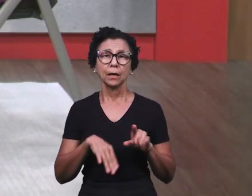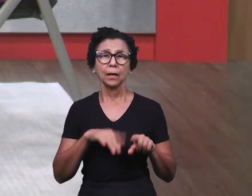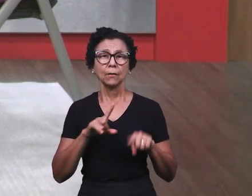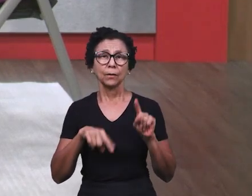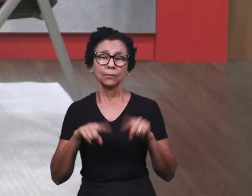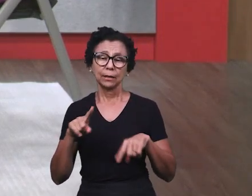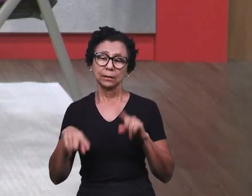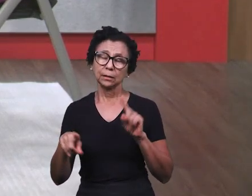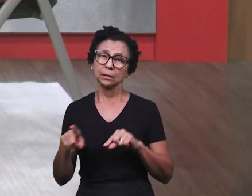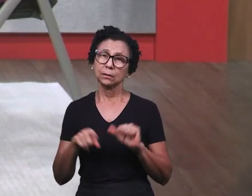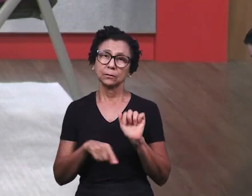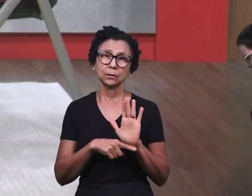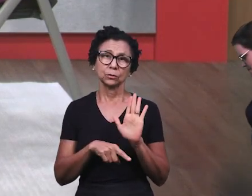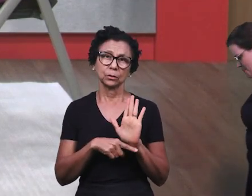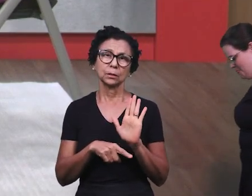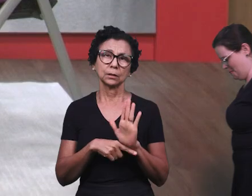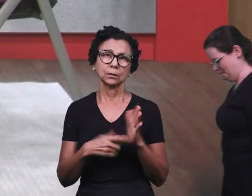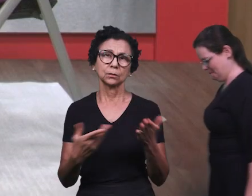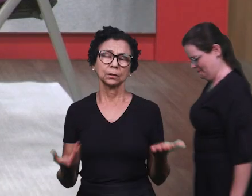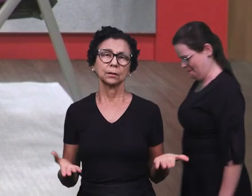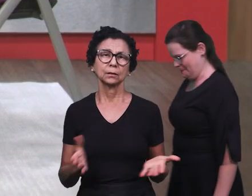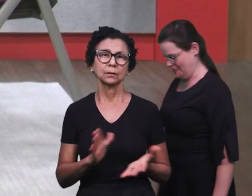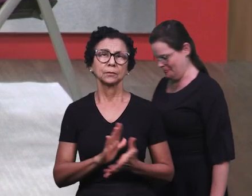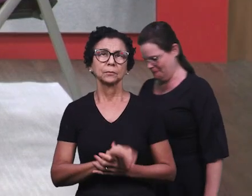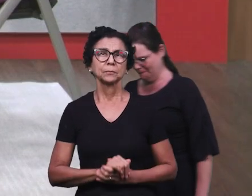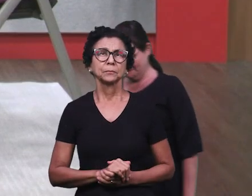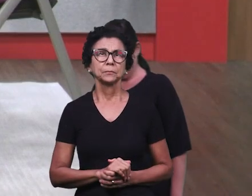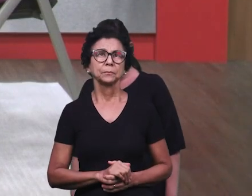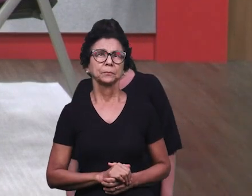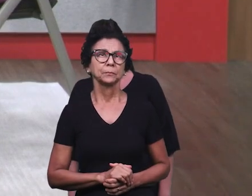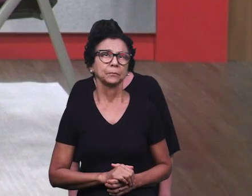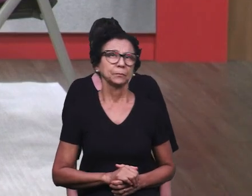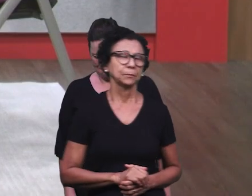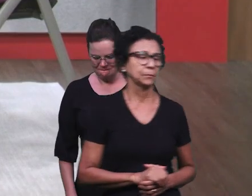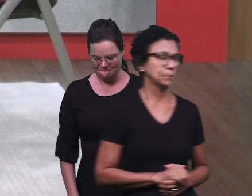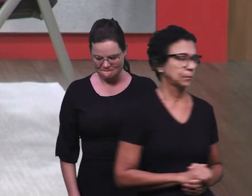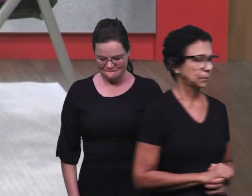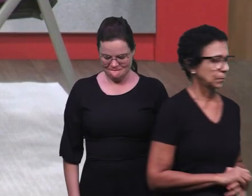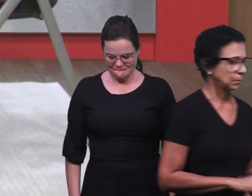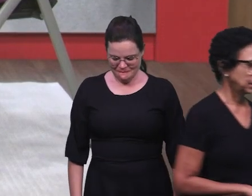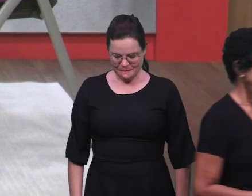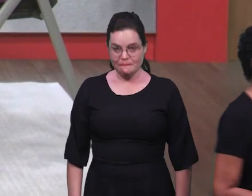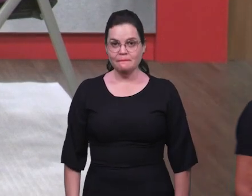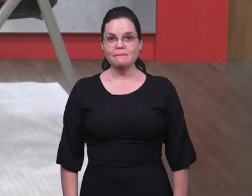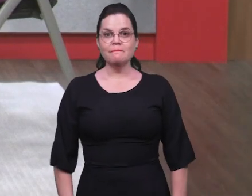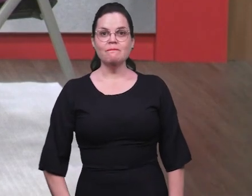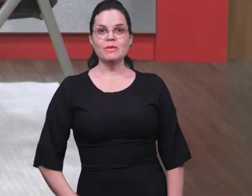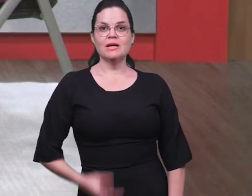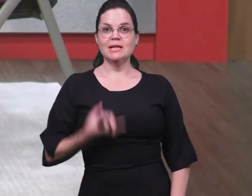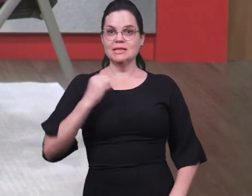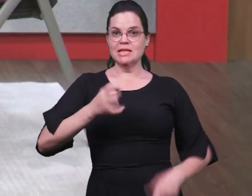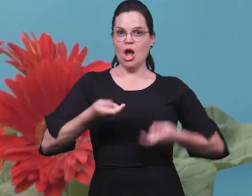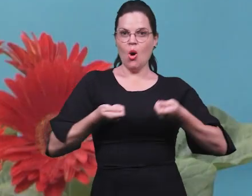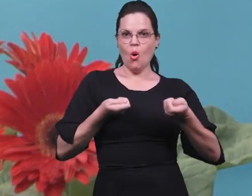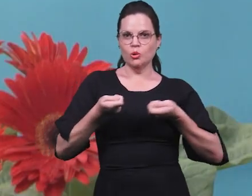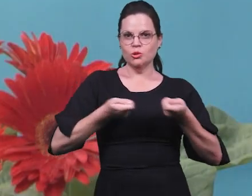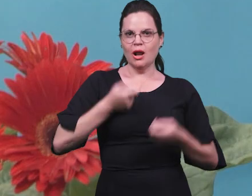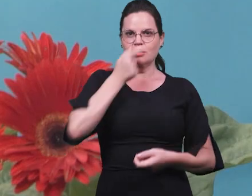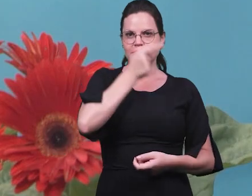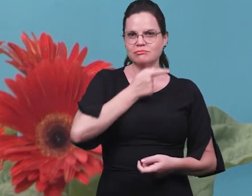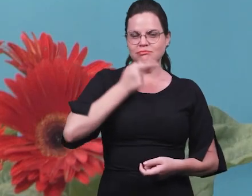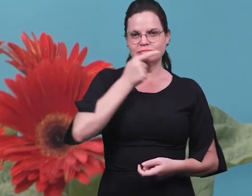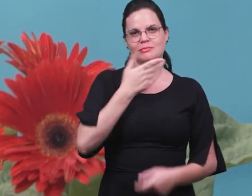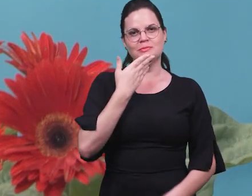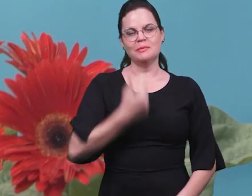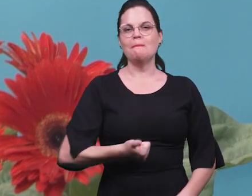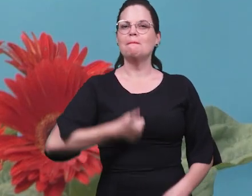Vai ajudando um pouco, né? Nesse controle. Quanto maior o controle glicêmico do paciente, menor é a